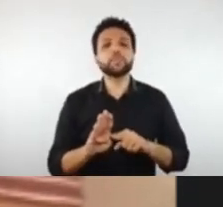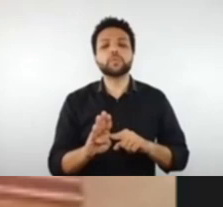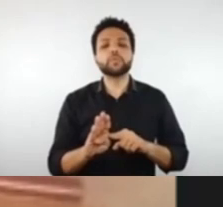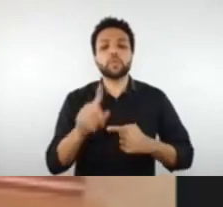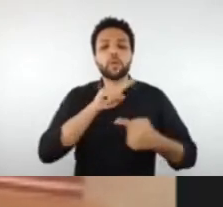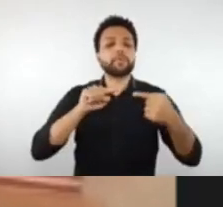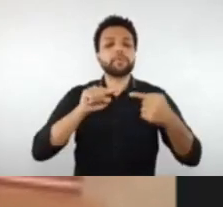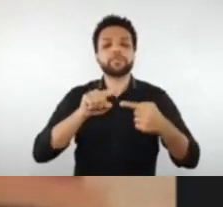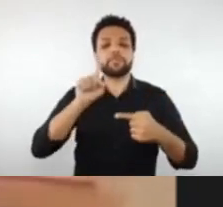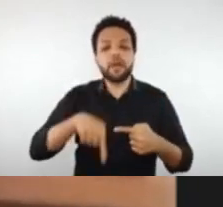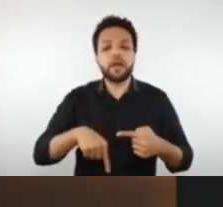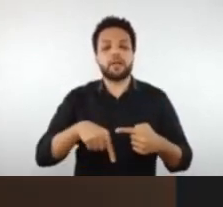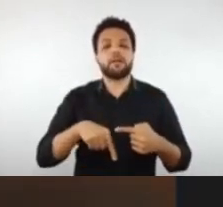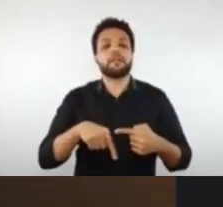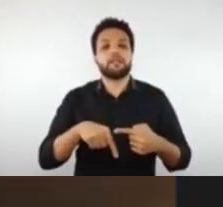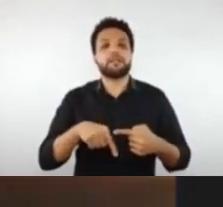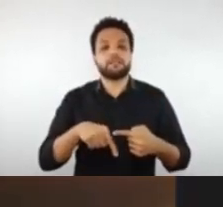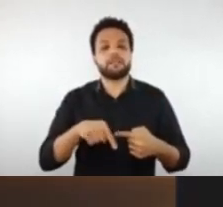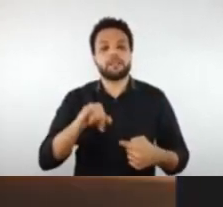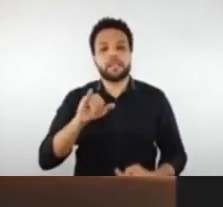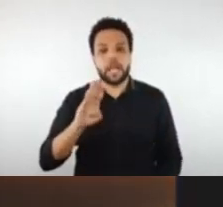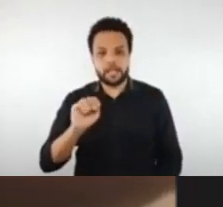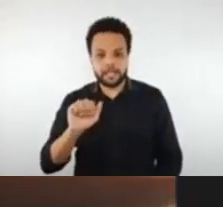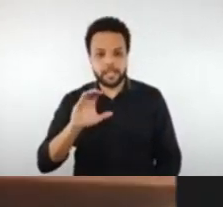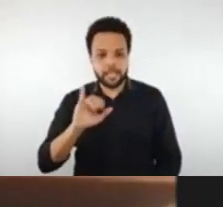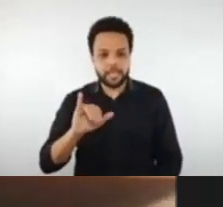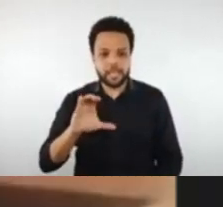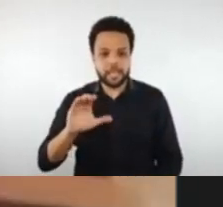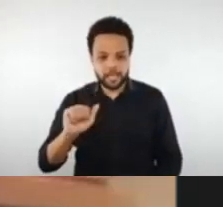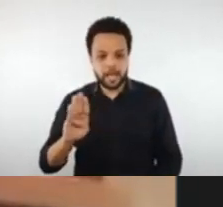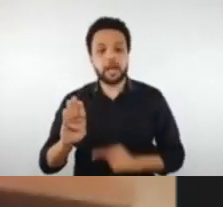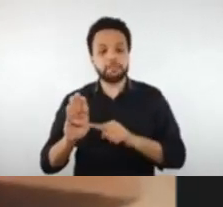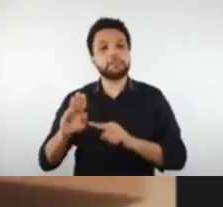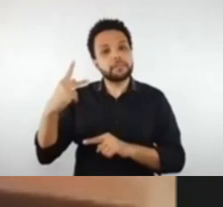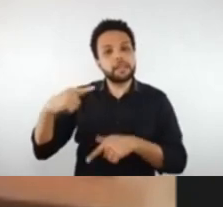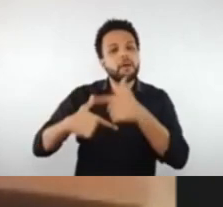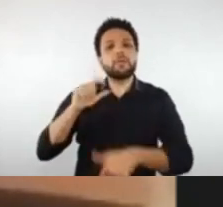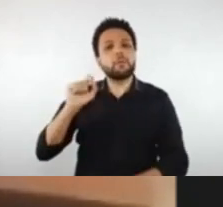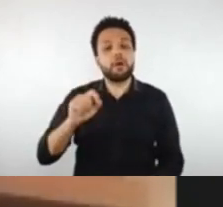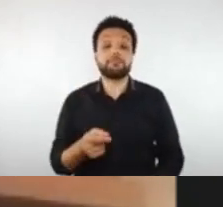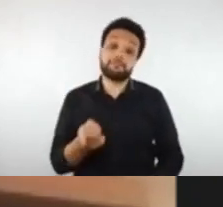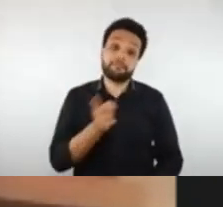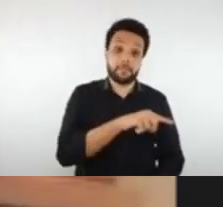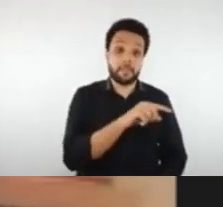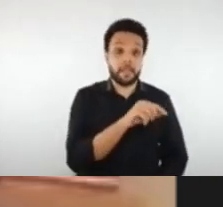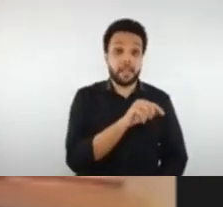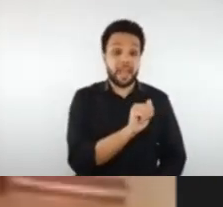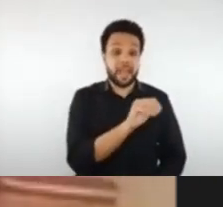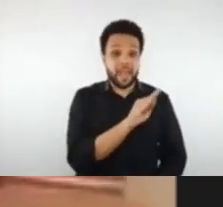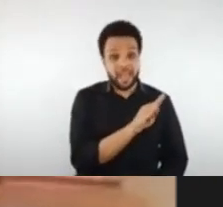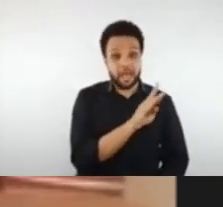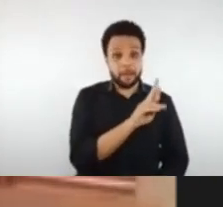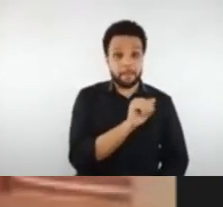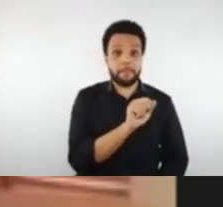o Instituto tem essa vocação mesmo, né? A BRAVE é uma entidade de classe, tem uma atuação